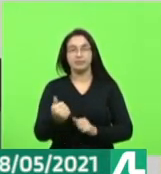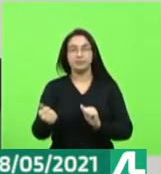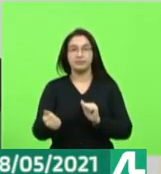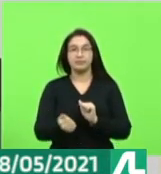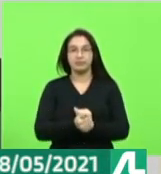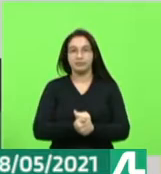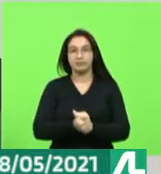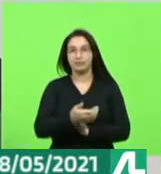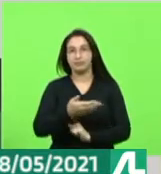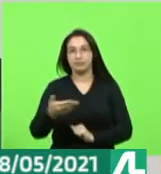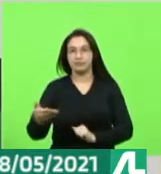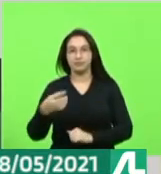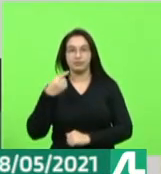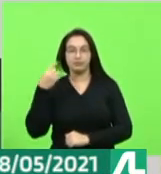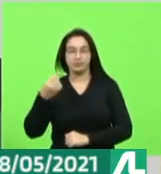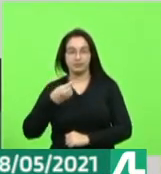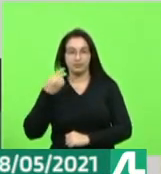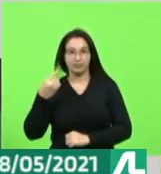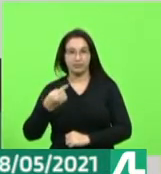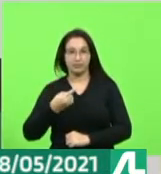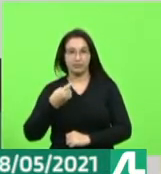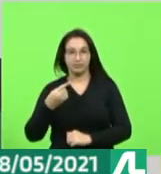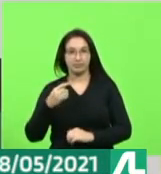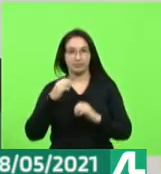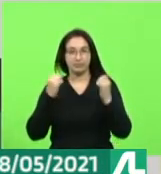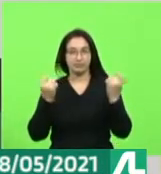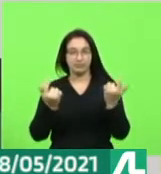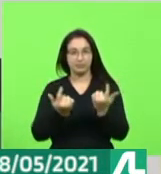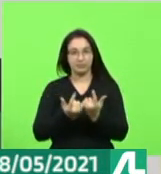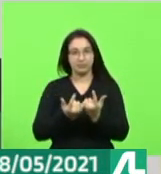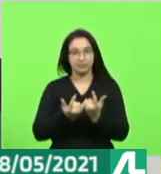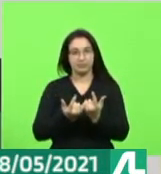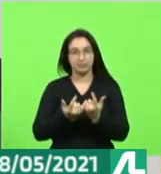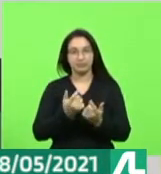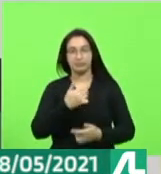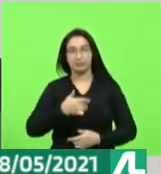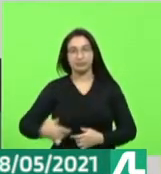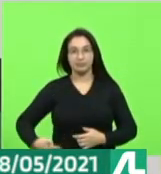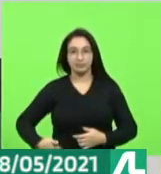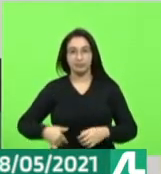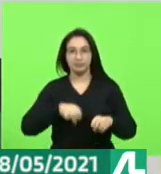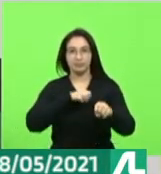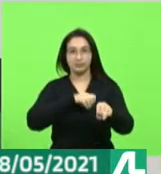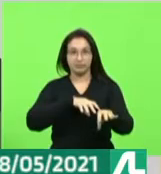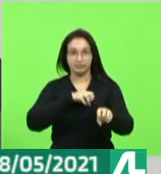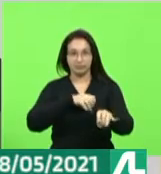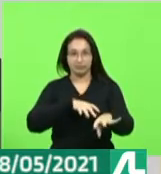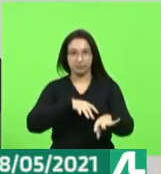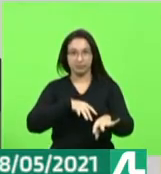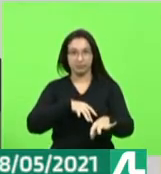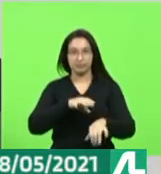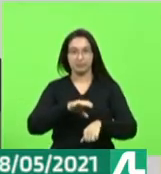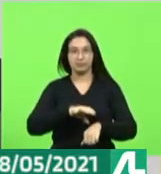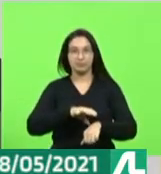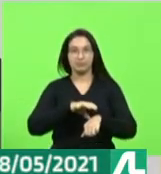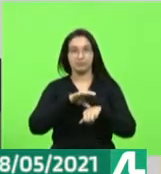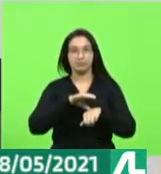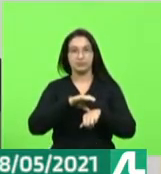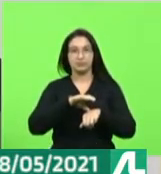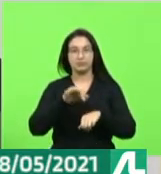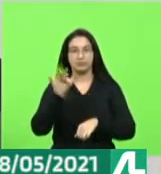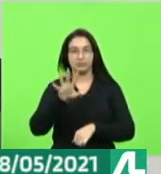juntamente com os colegas deputados desta Casa, para que o Ministério da Educação, para que o Conselho Federal de